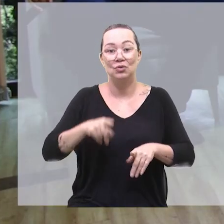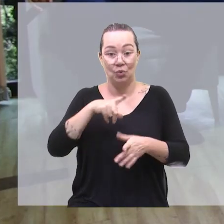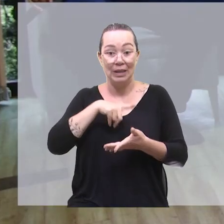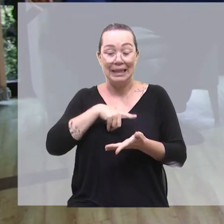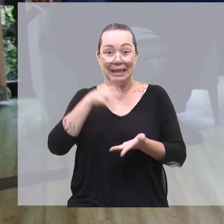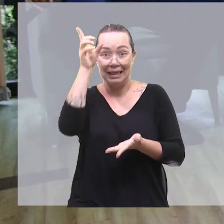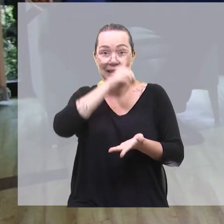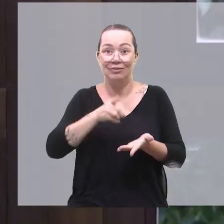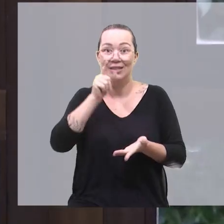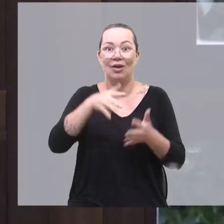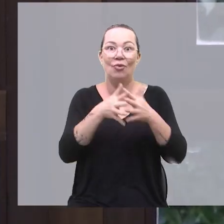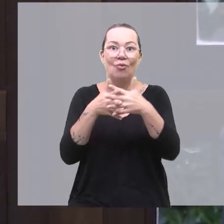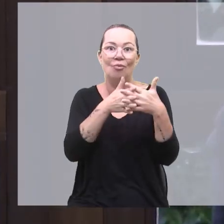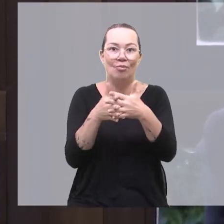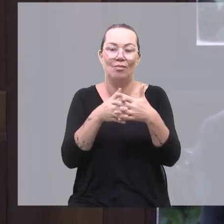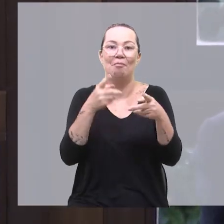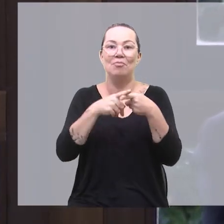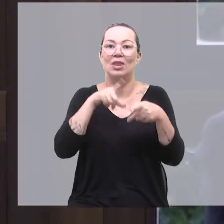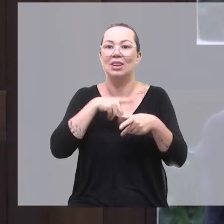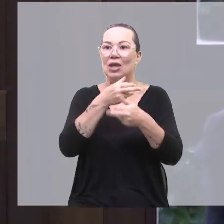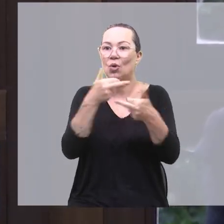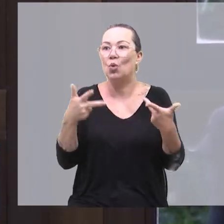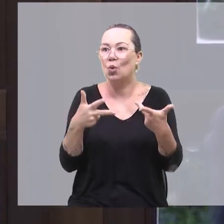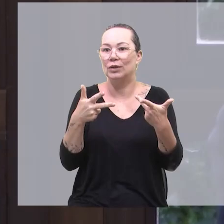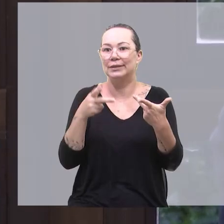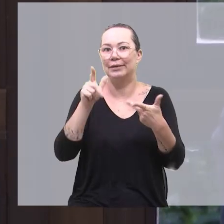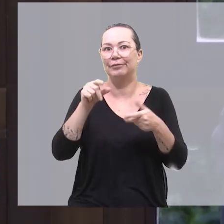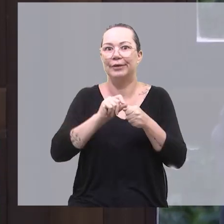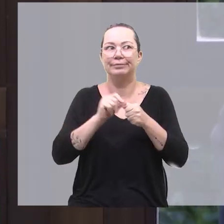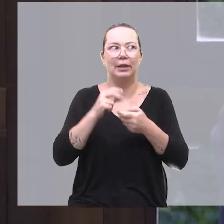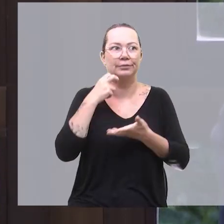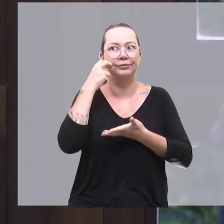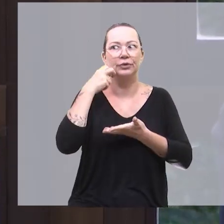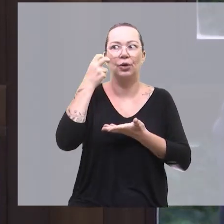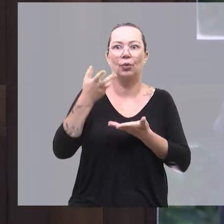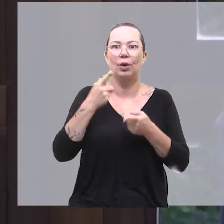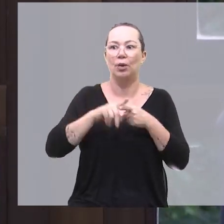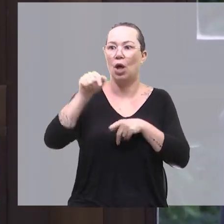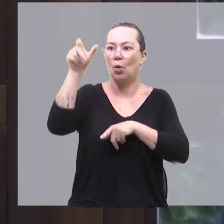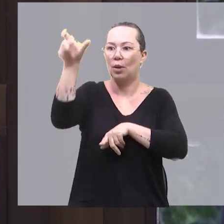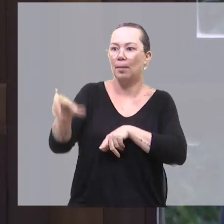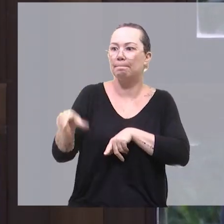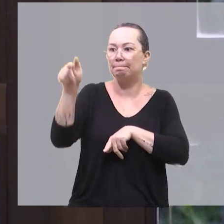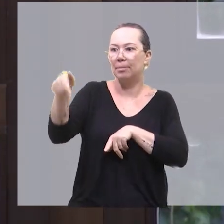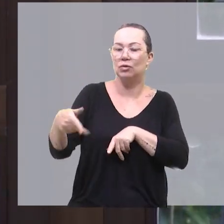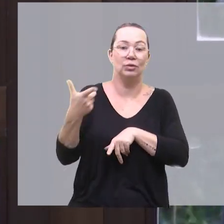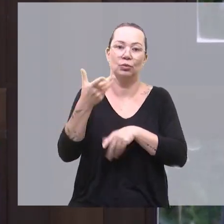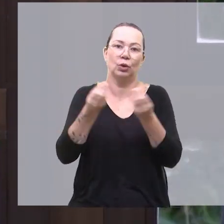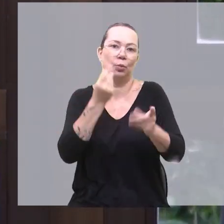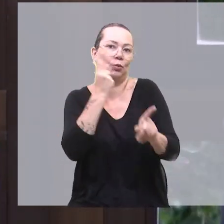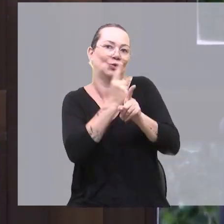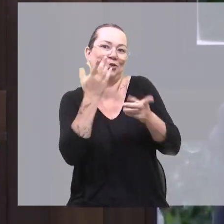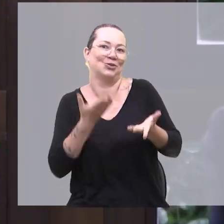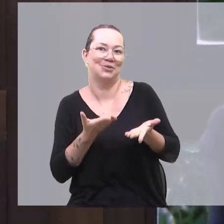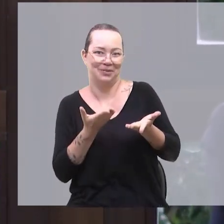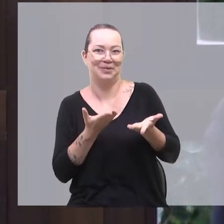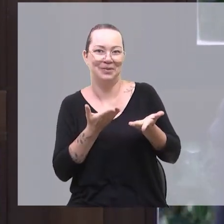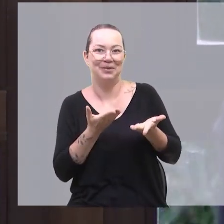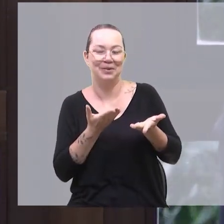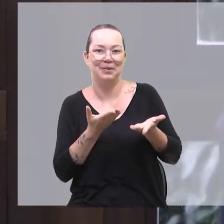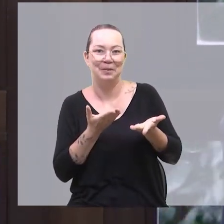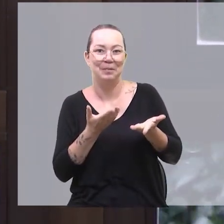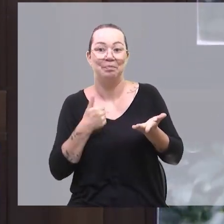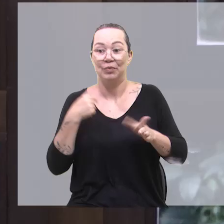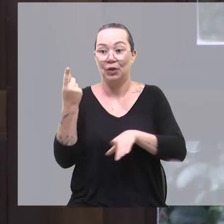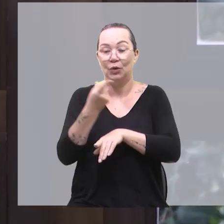tipo de deficiência, é bem complicado porque a gente acaba passando por situações muito constrangedoras porque a outra pessoa não tem como adivinhar, né?